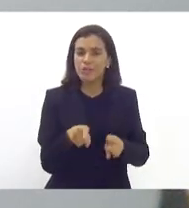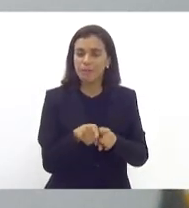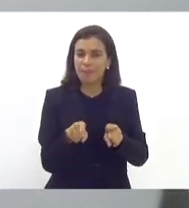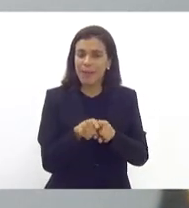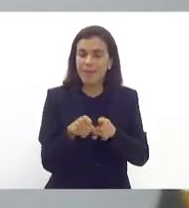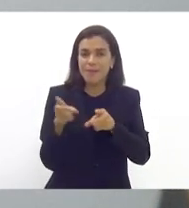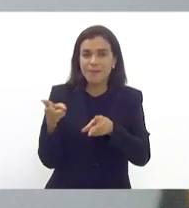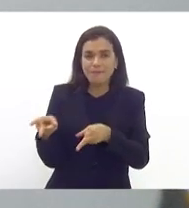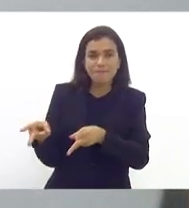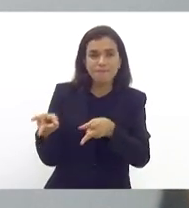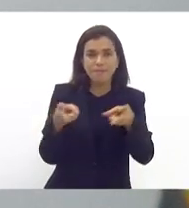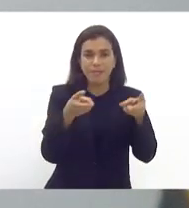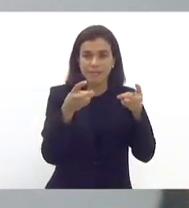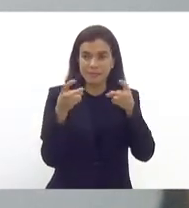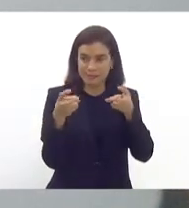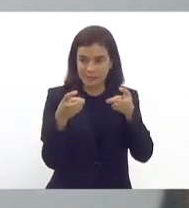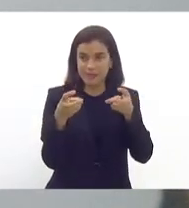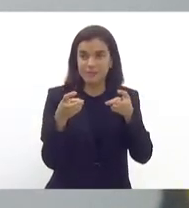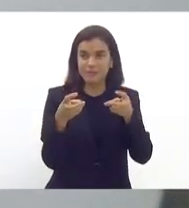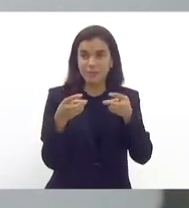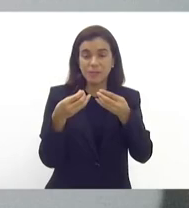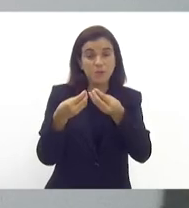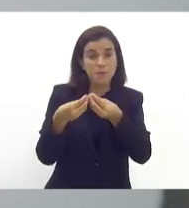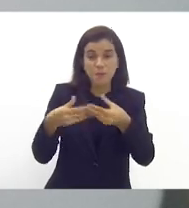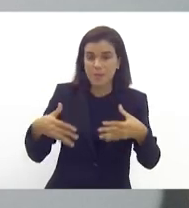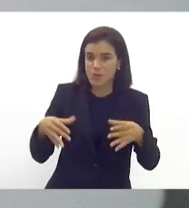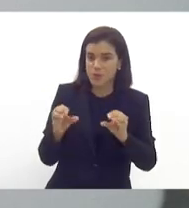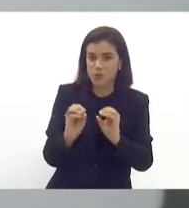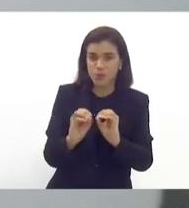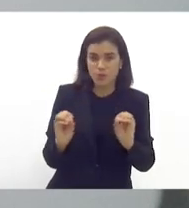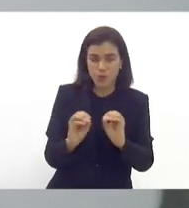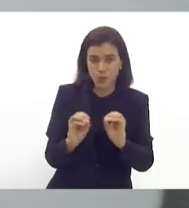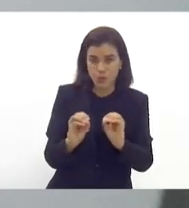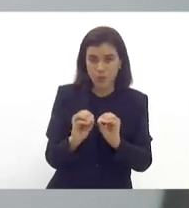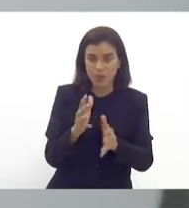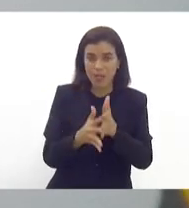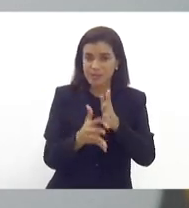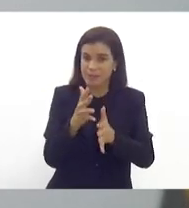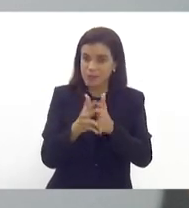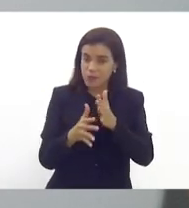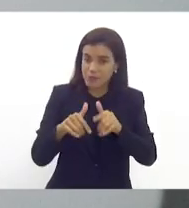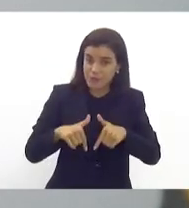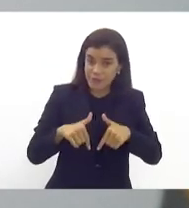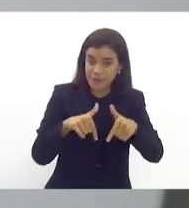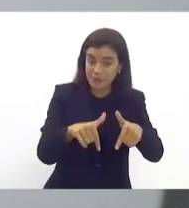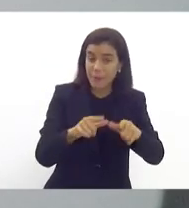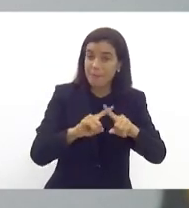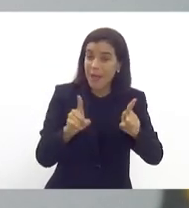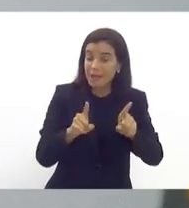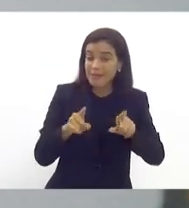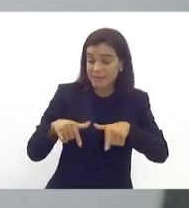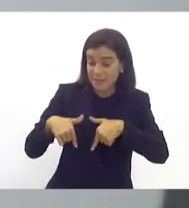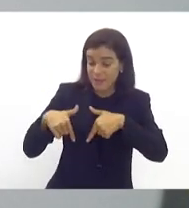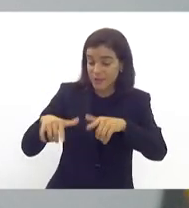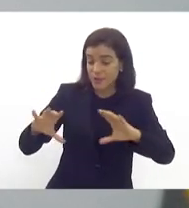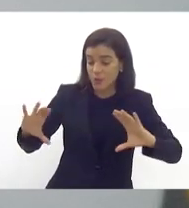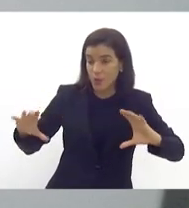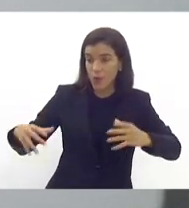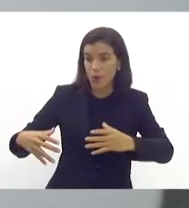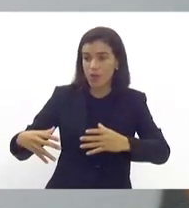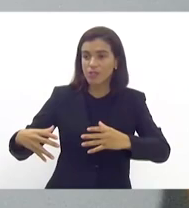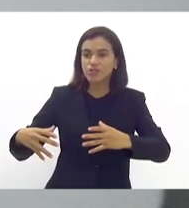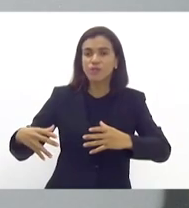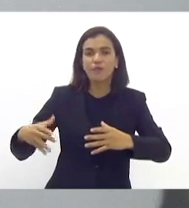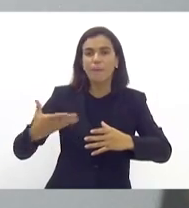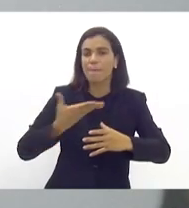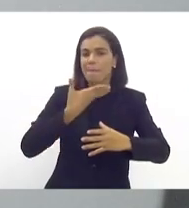também sem sem prejuízo das ações individuais que as ações coletivas elas terão um